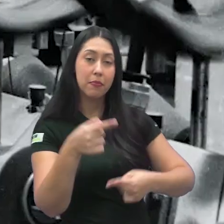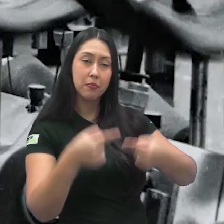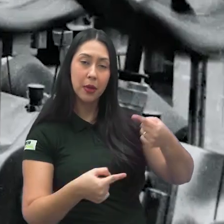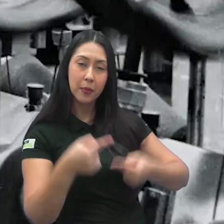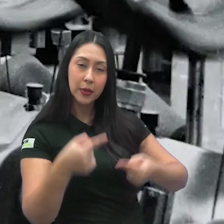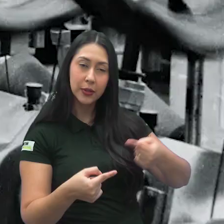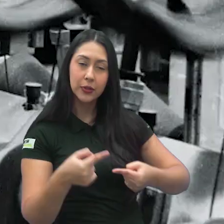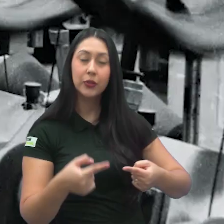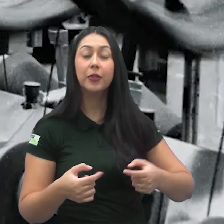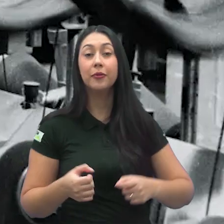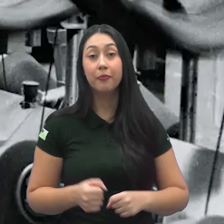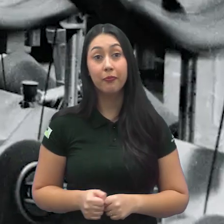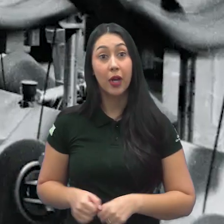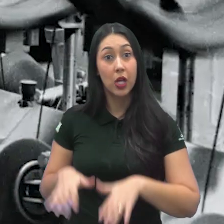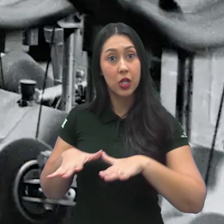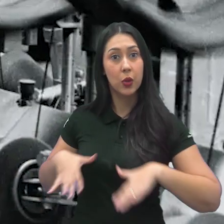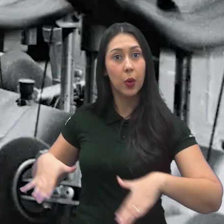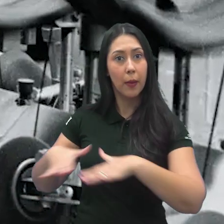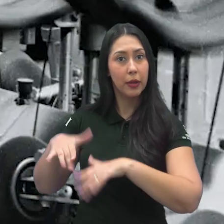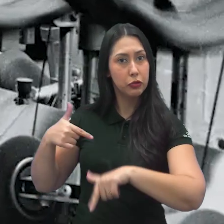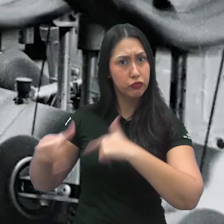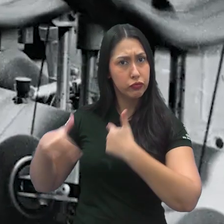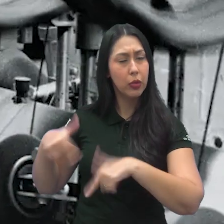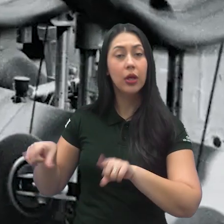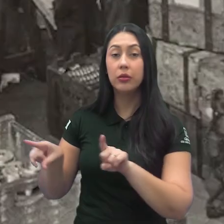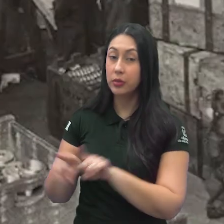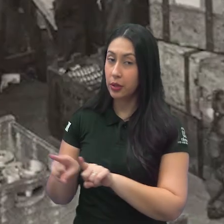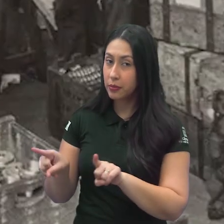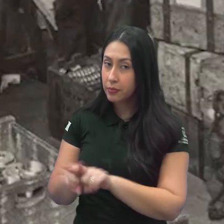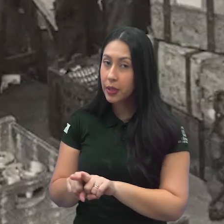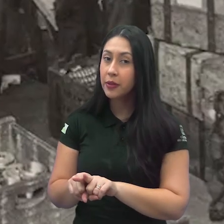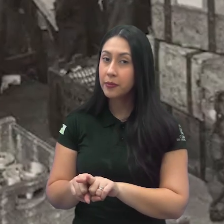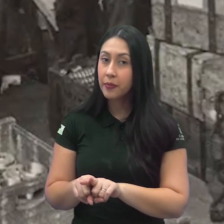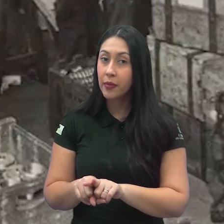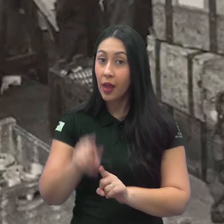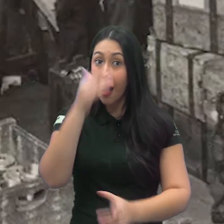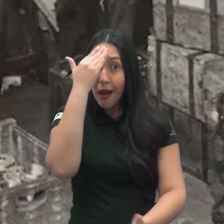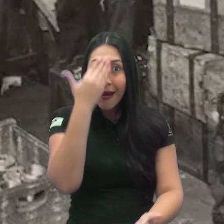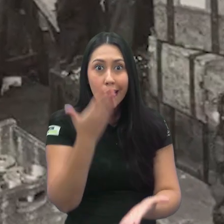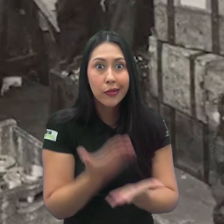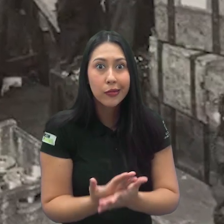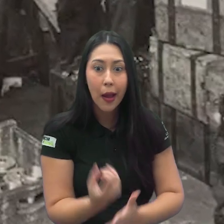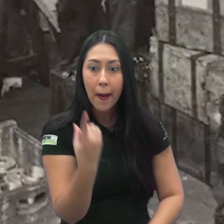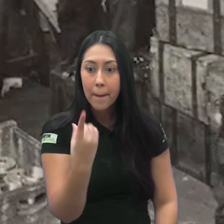deles. E no âmbito trabalhista não foi diferente. Acredita que até